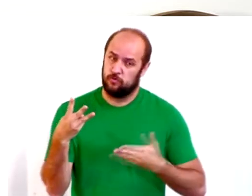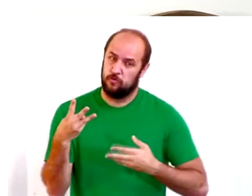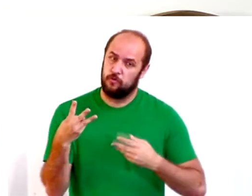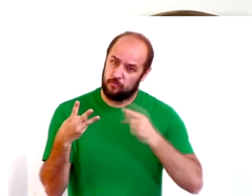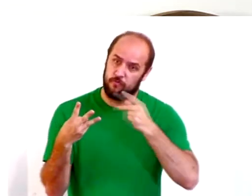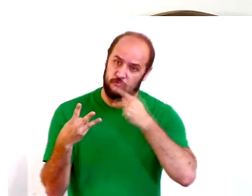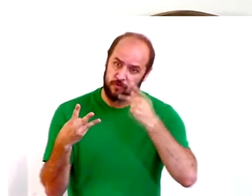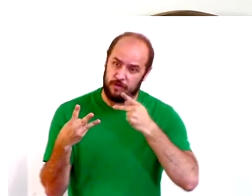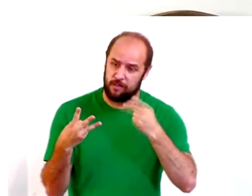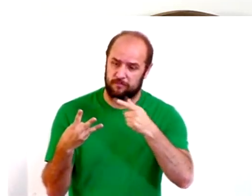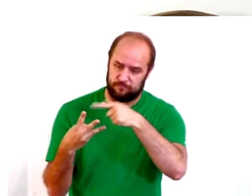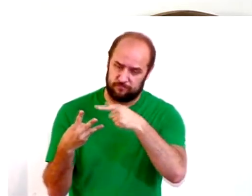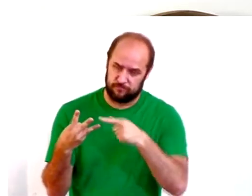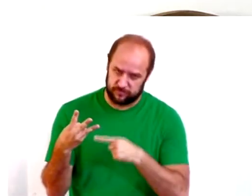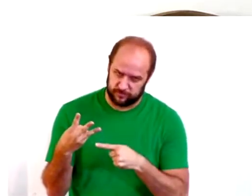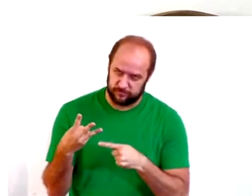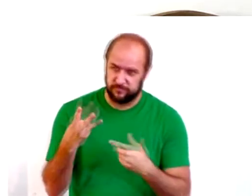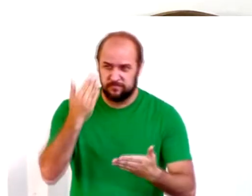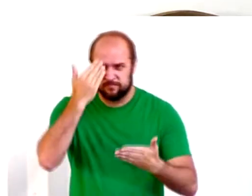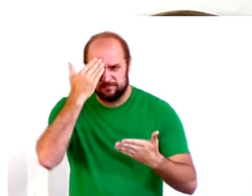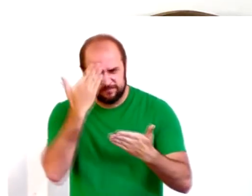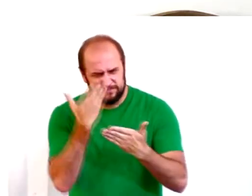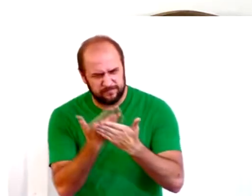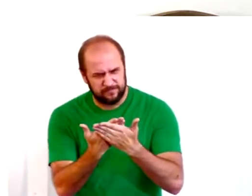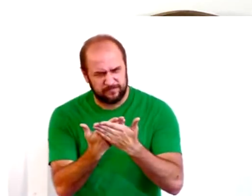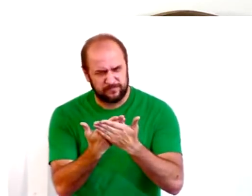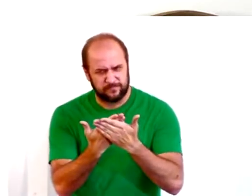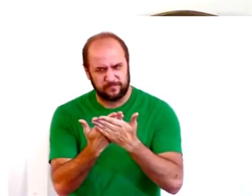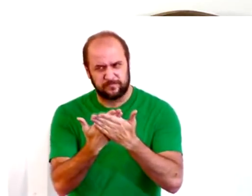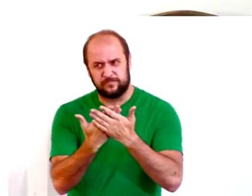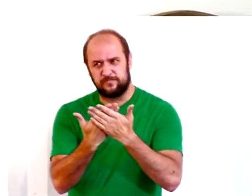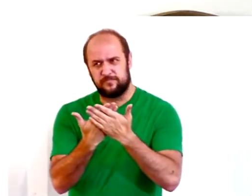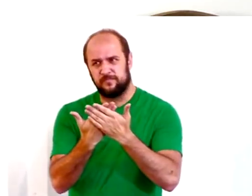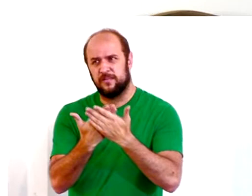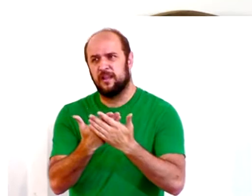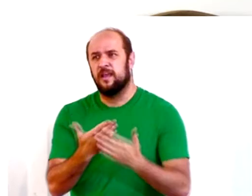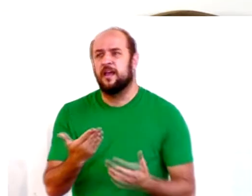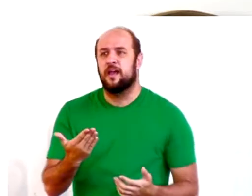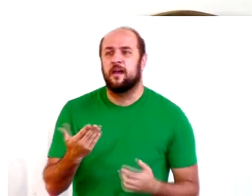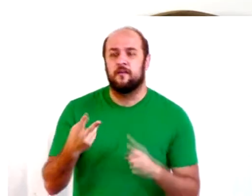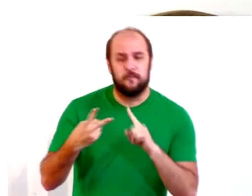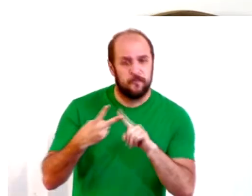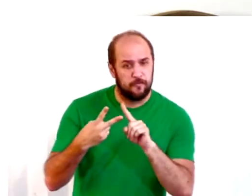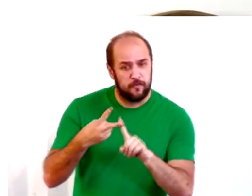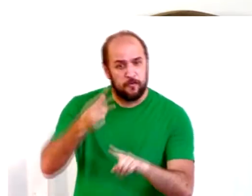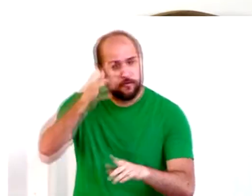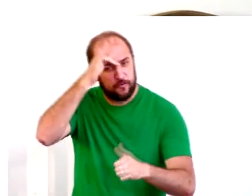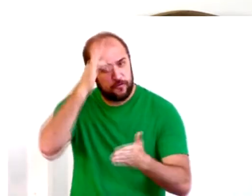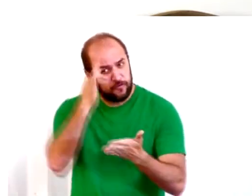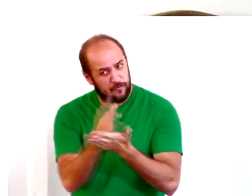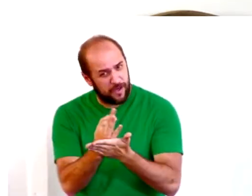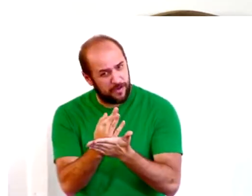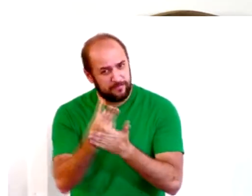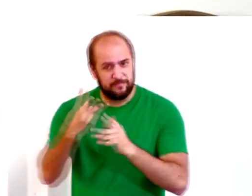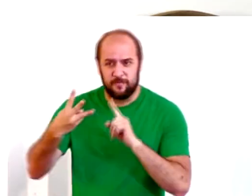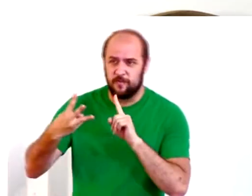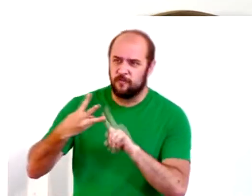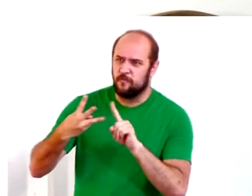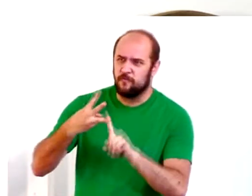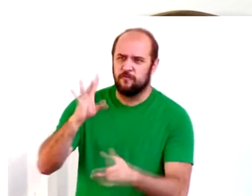Eu vou falar sobre confiança, confiabilidade, eu vou falar sobre fé, e vou falar